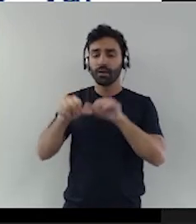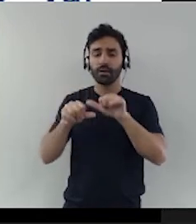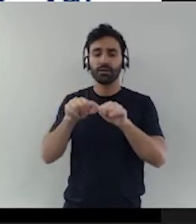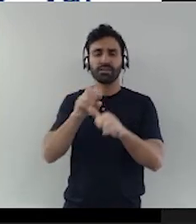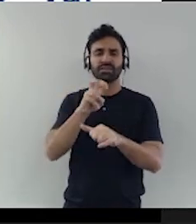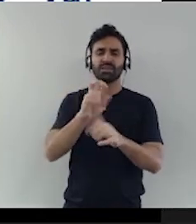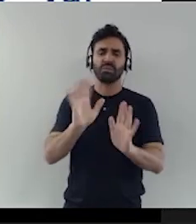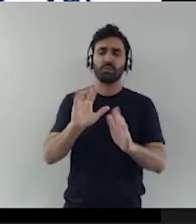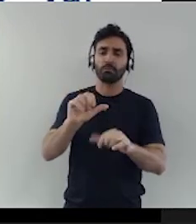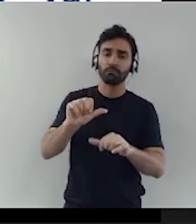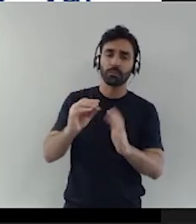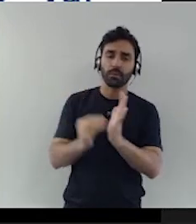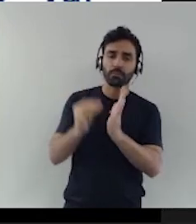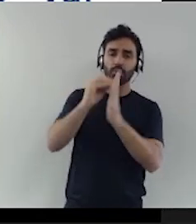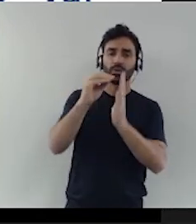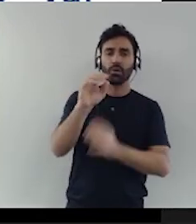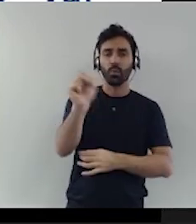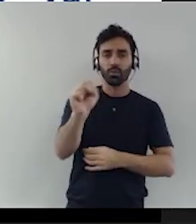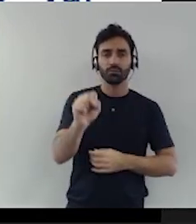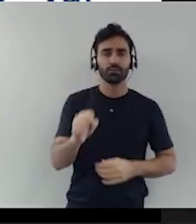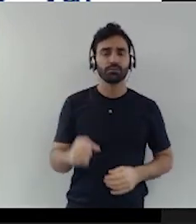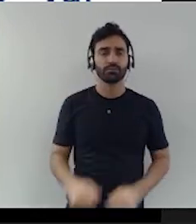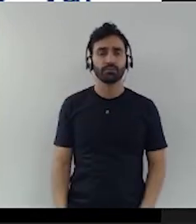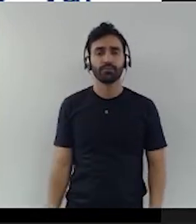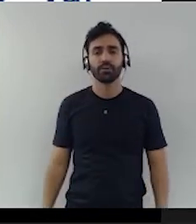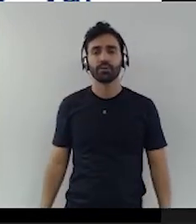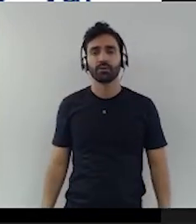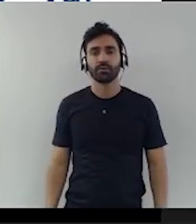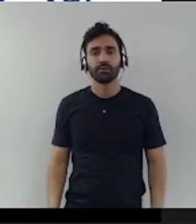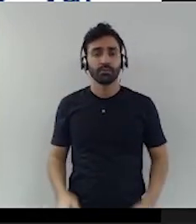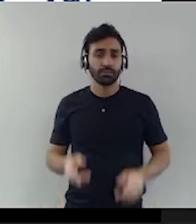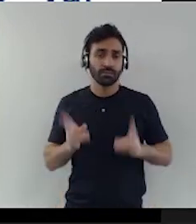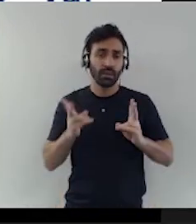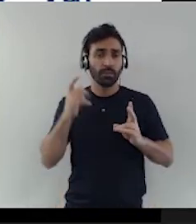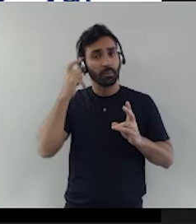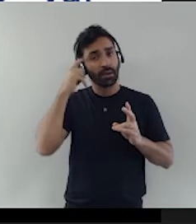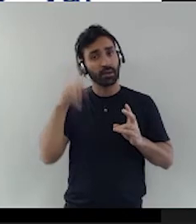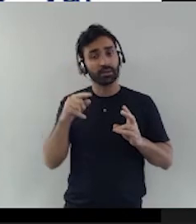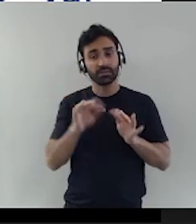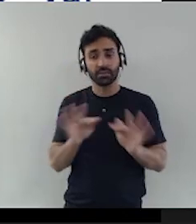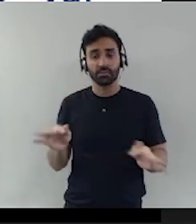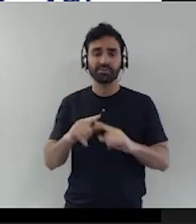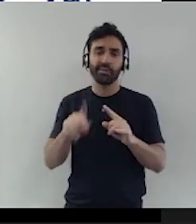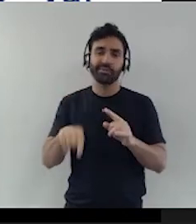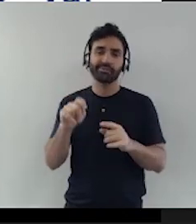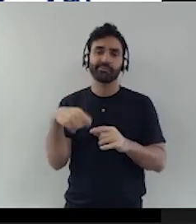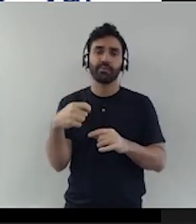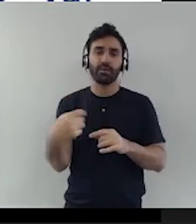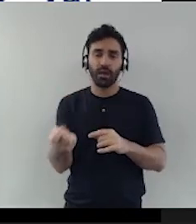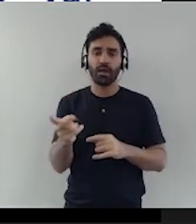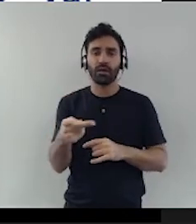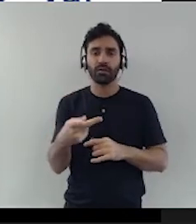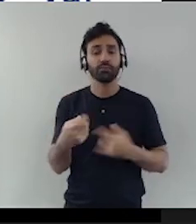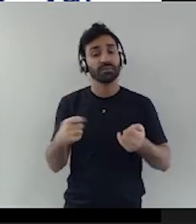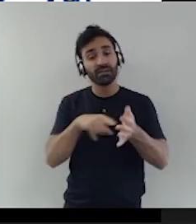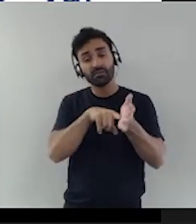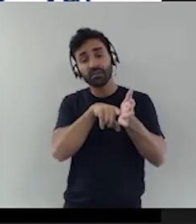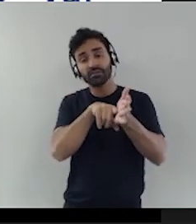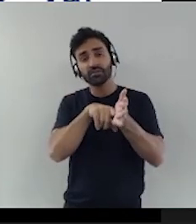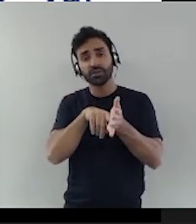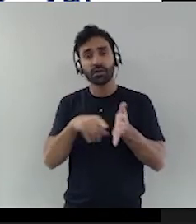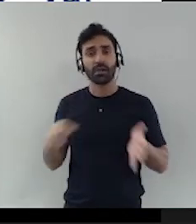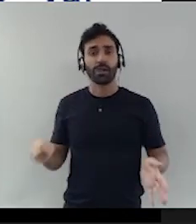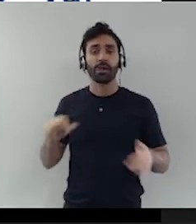pouco, vamos mandar para 8 e tal. Né? Sempre tem uma solução simples e errada. É preciso investigar mais o efeito de mudanças